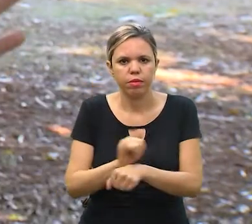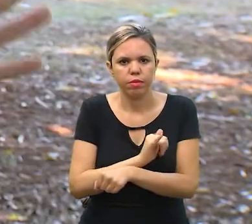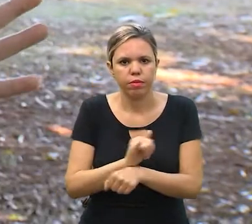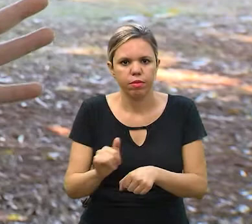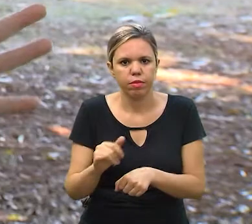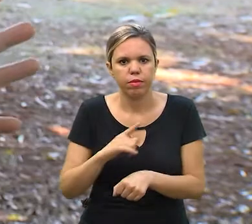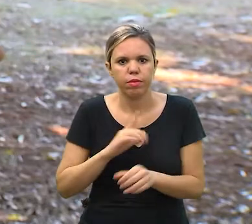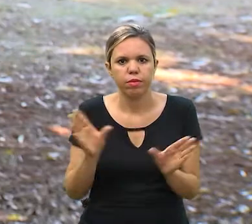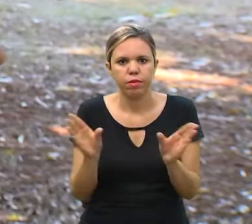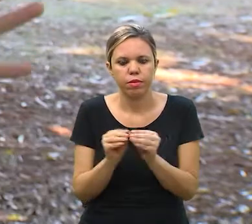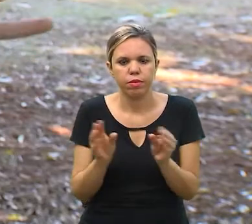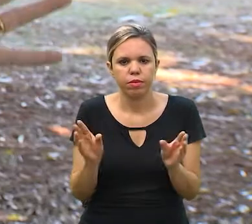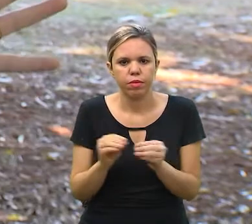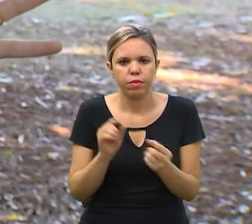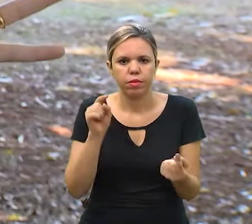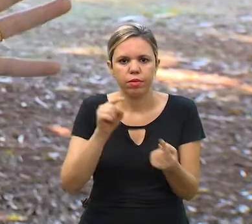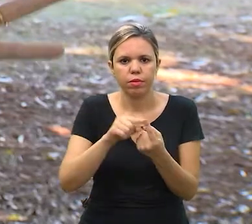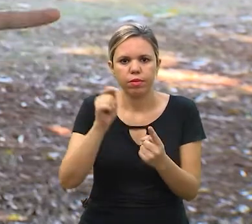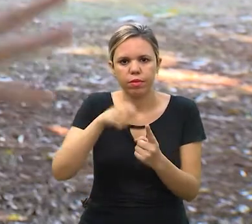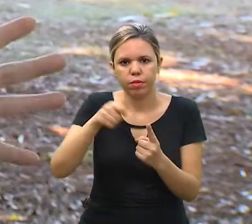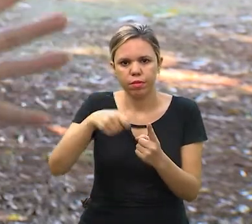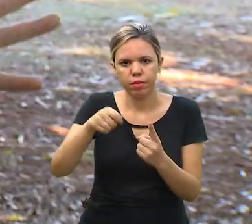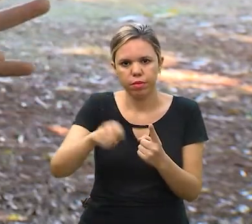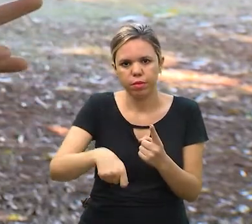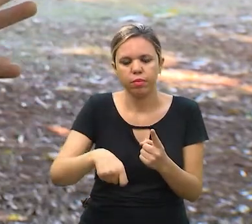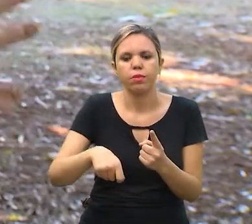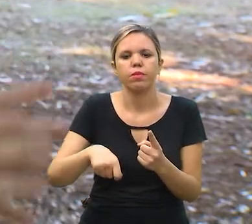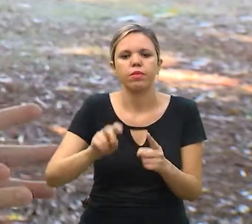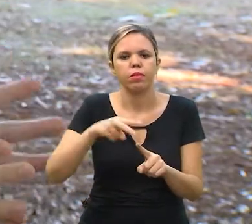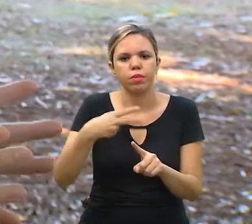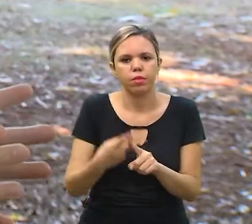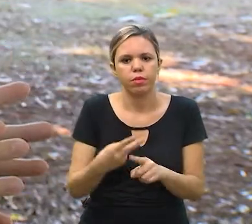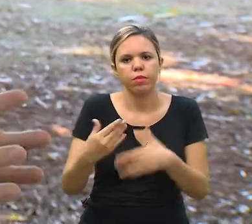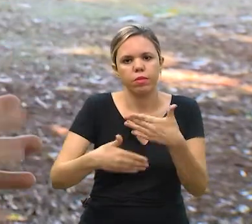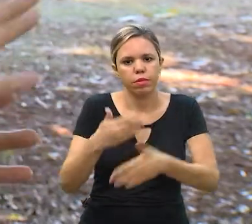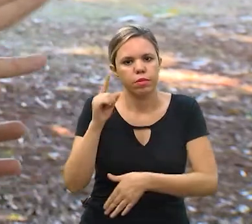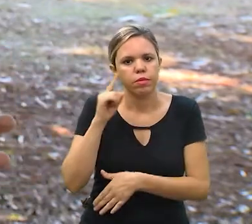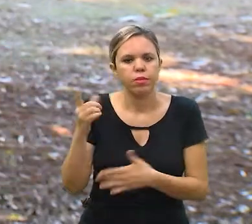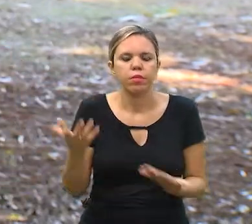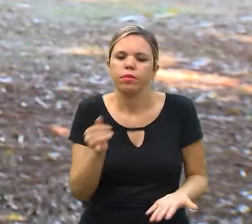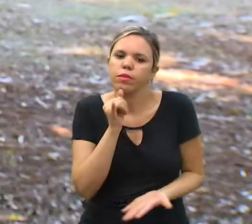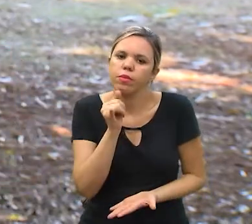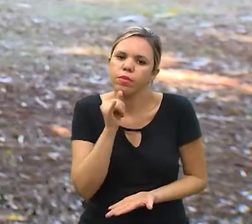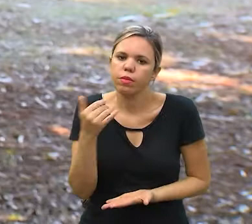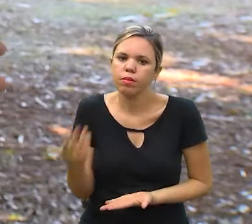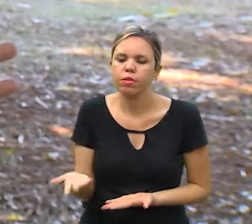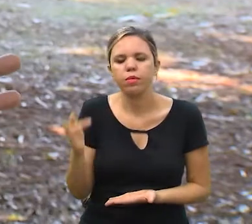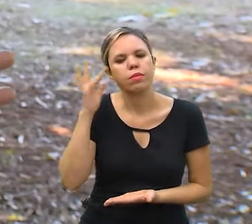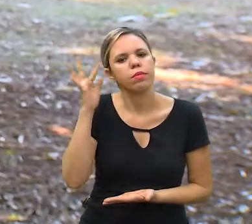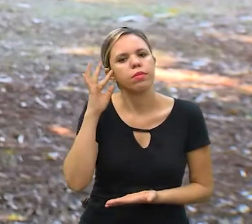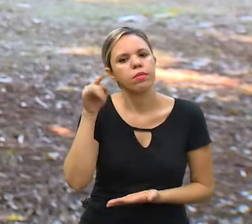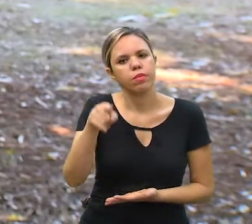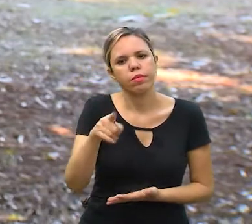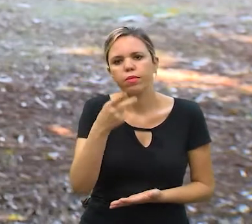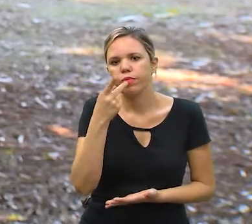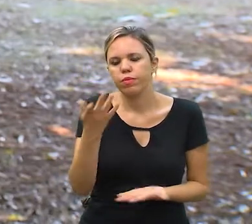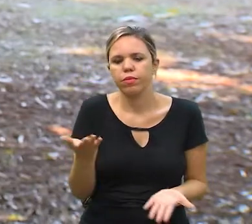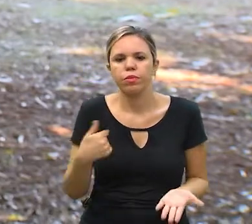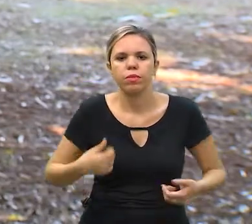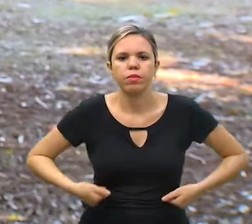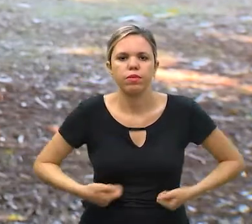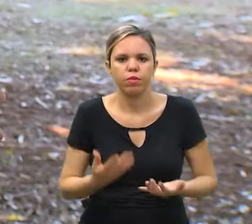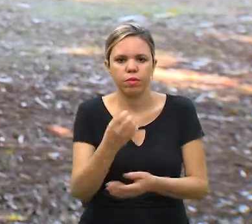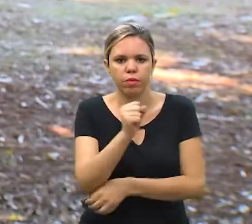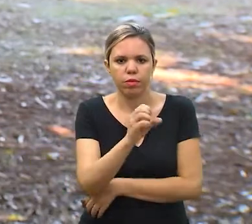interessantes é você definir uma meta mensal e desdobrar isso numa meta diária. Um exemplo, imagine que você fala assim, não, eu vou